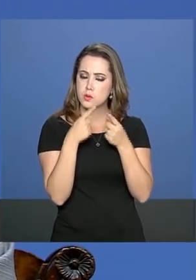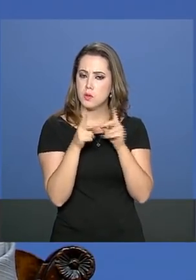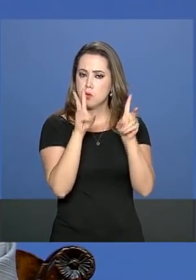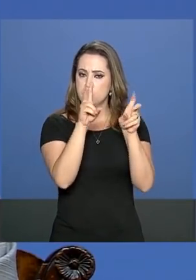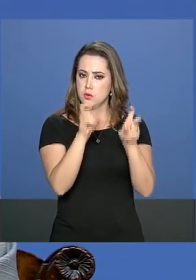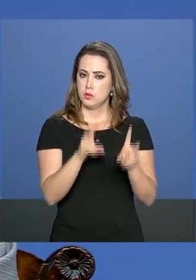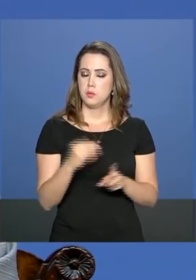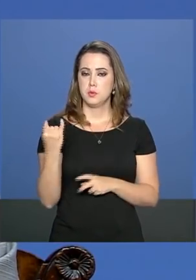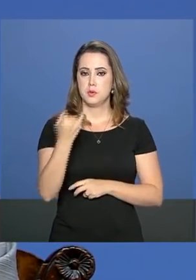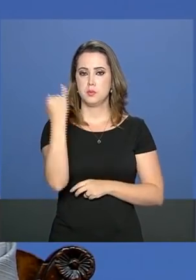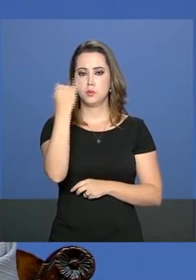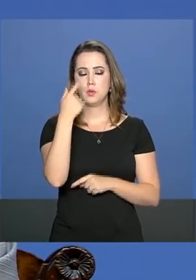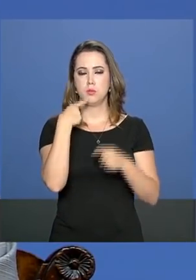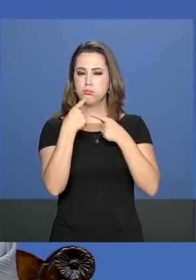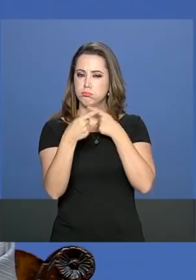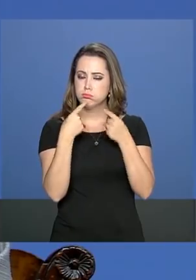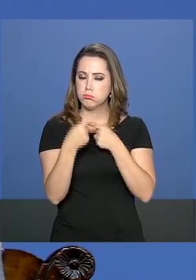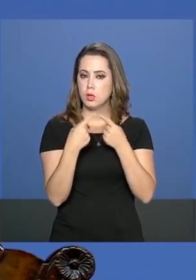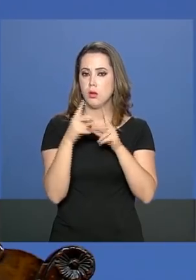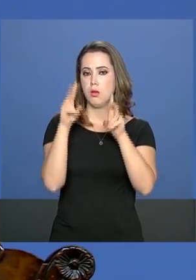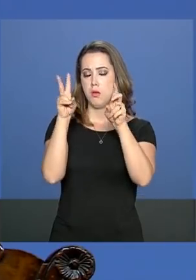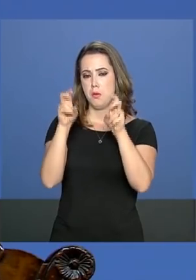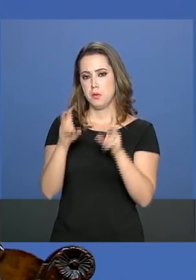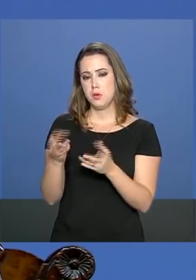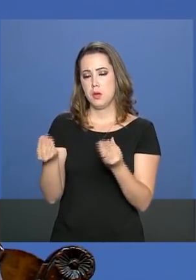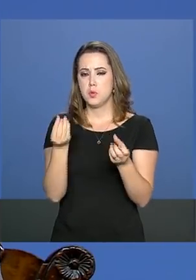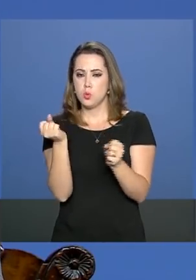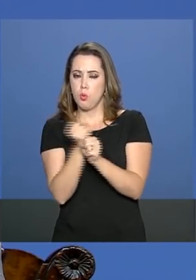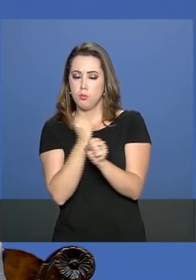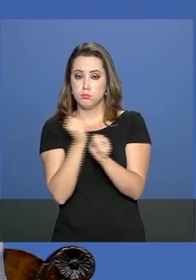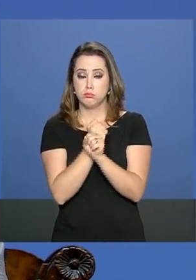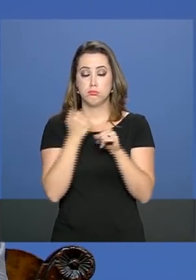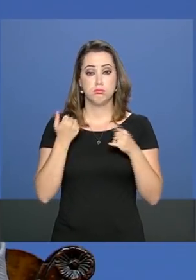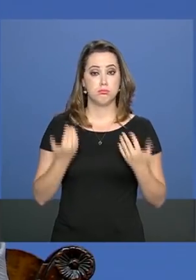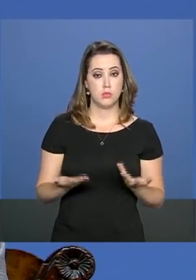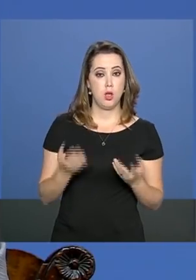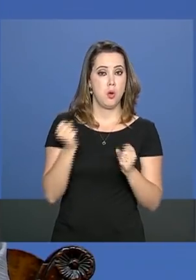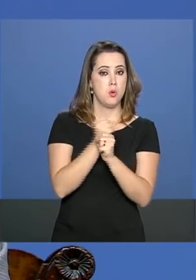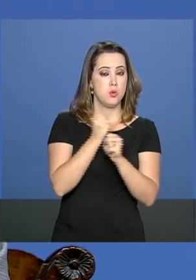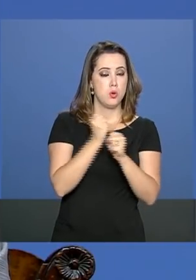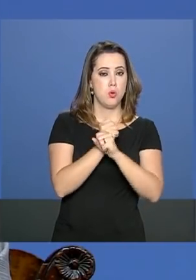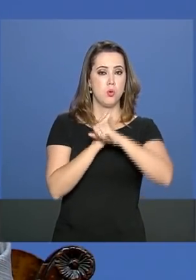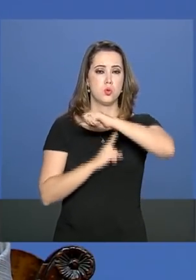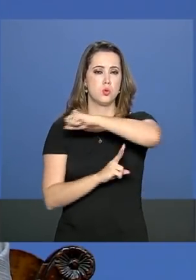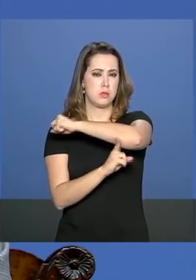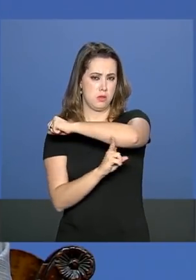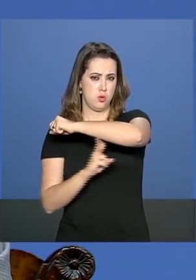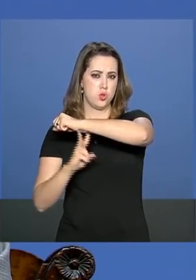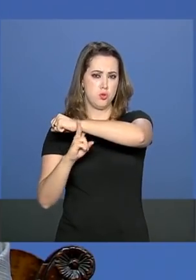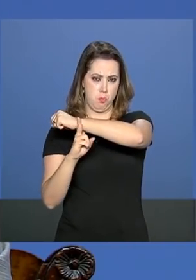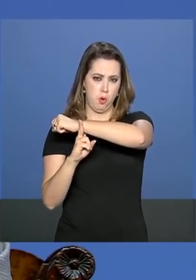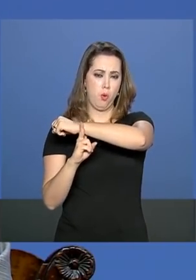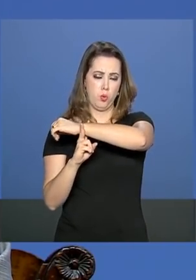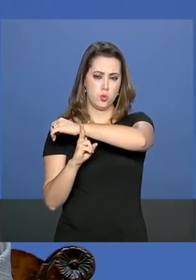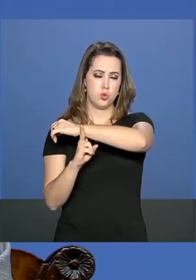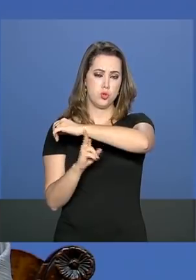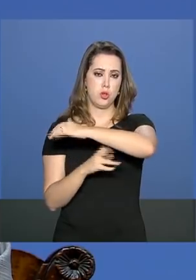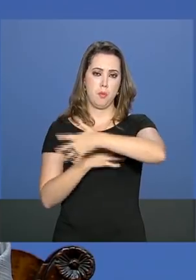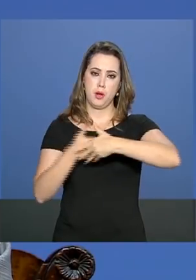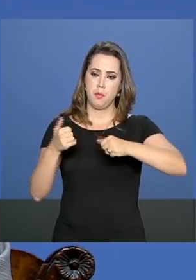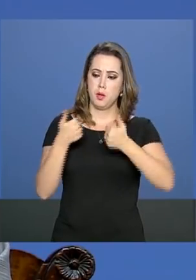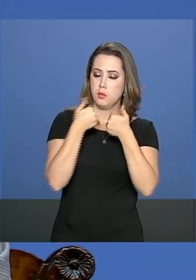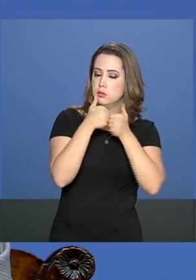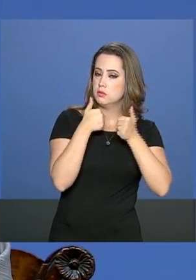relação, seja os temas de infraestrutura, construção de pontes para melhorar, seja o